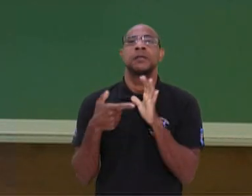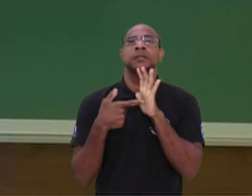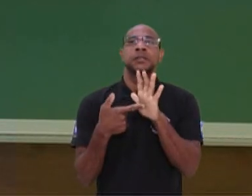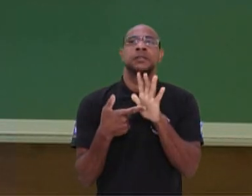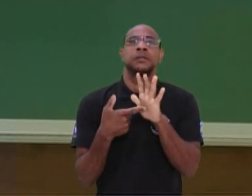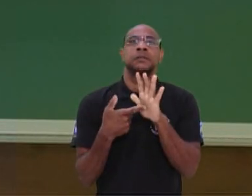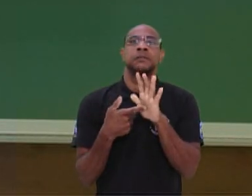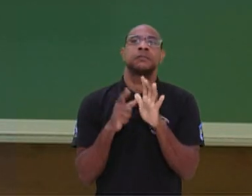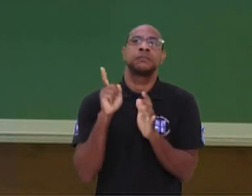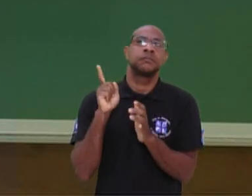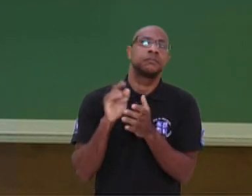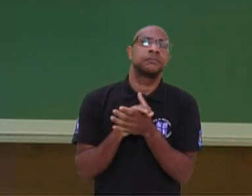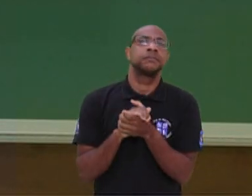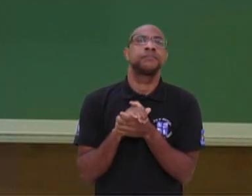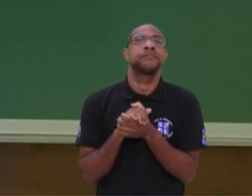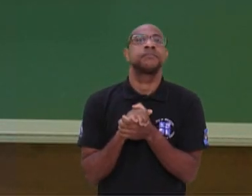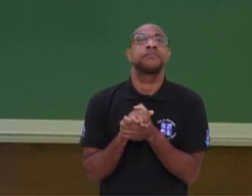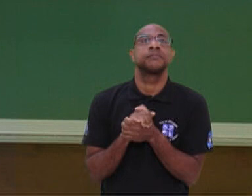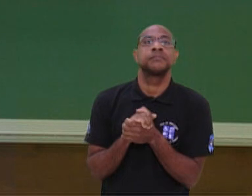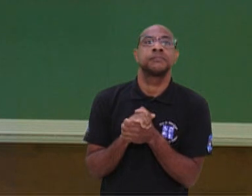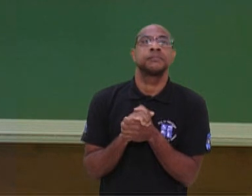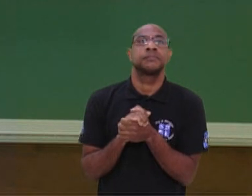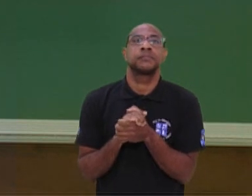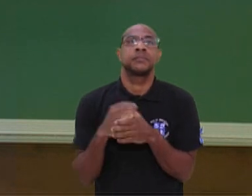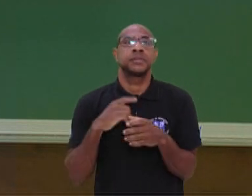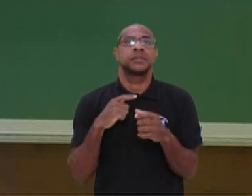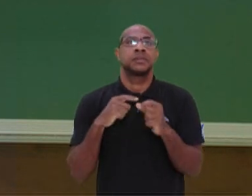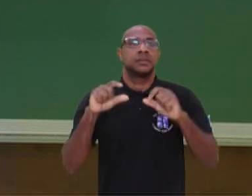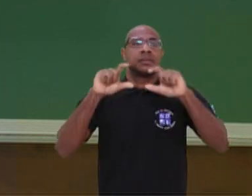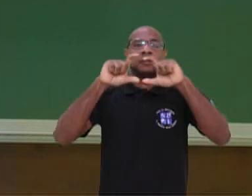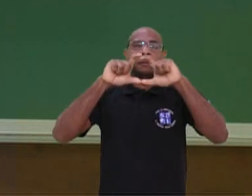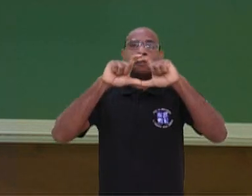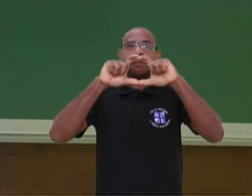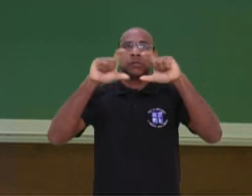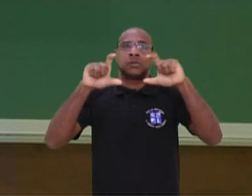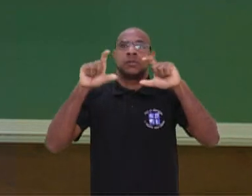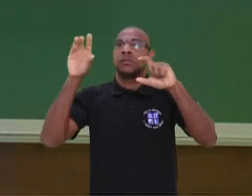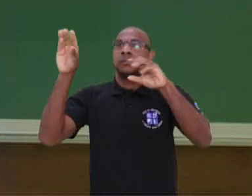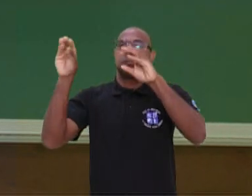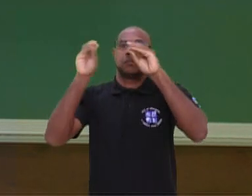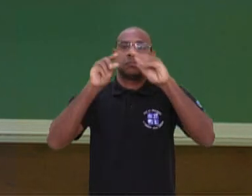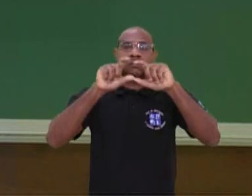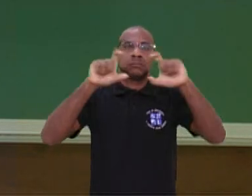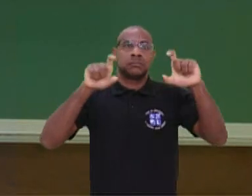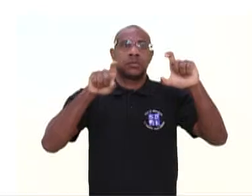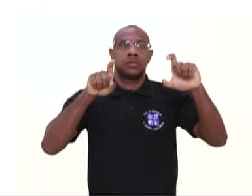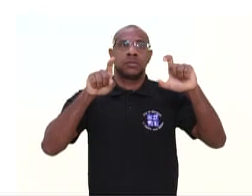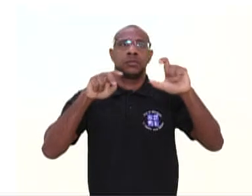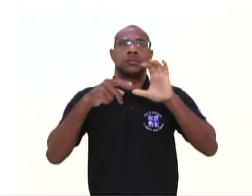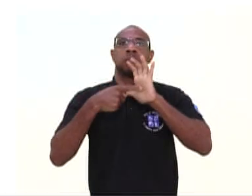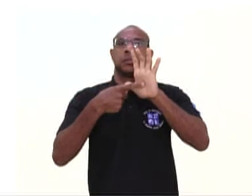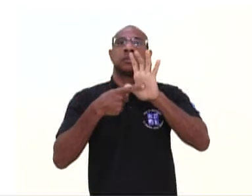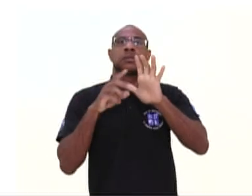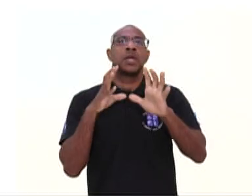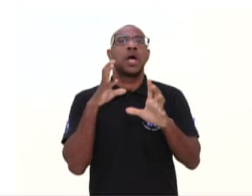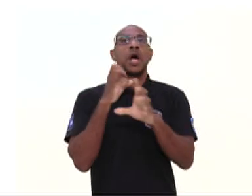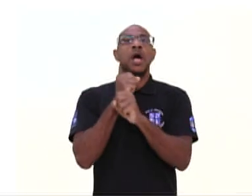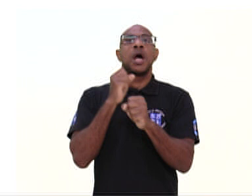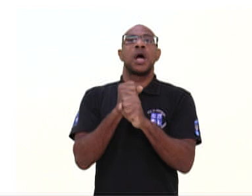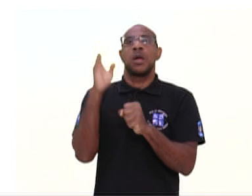recortando o texto, o que nós temos aqui? A faixa que nos interessa neste momento é que representa o Brasil, um total